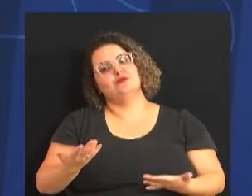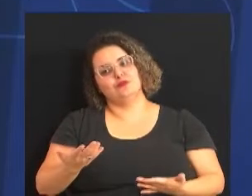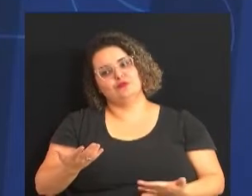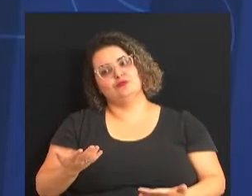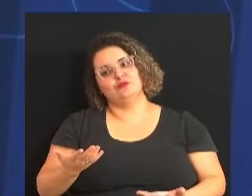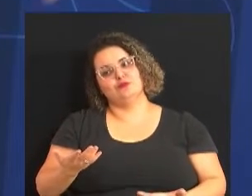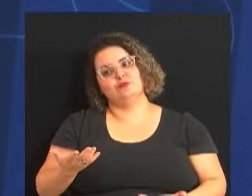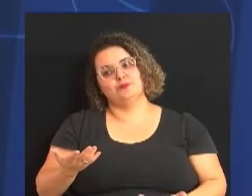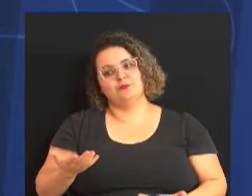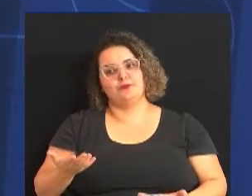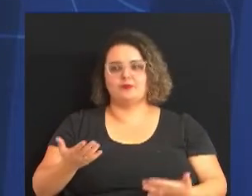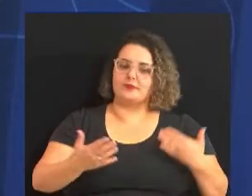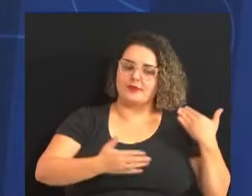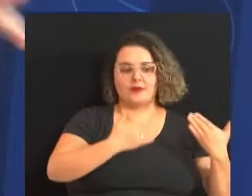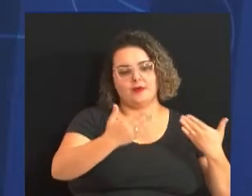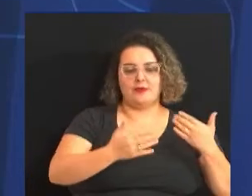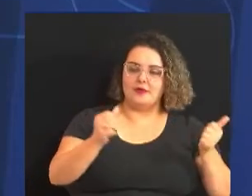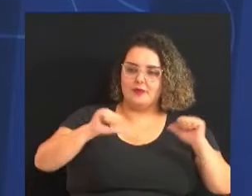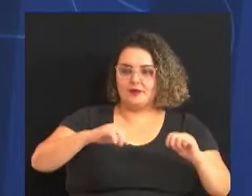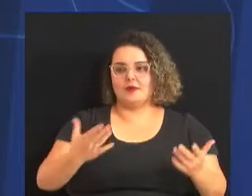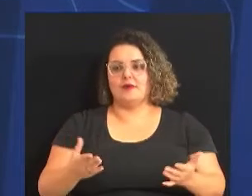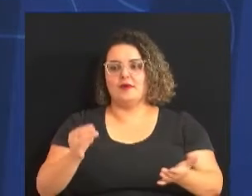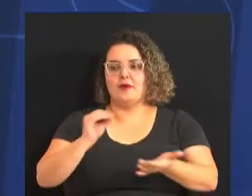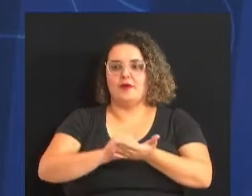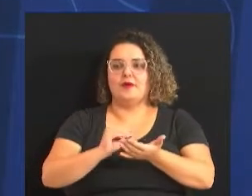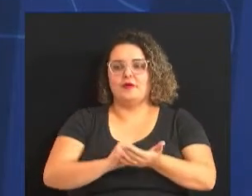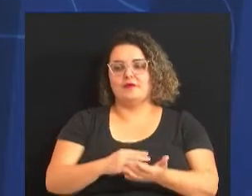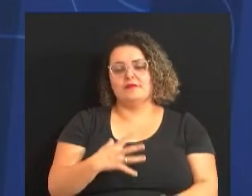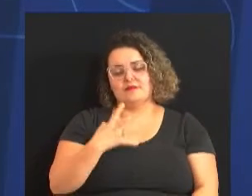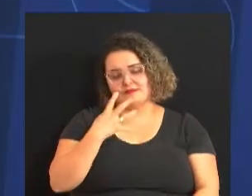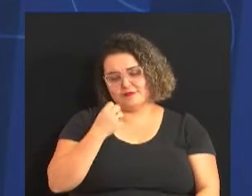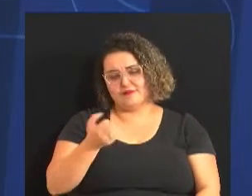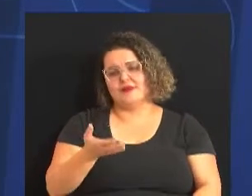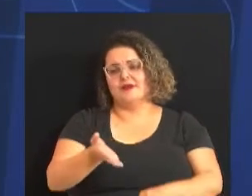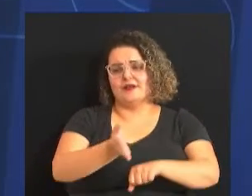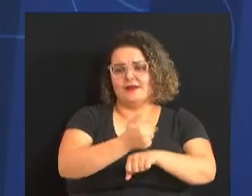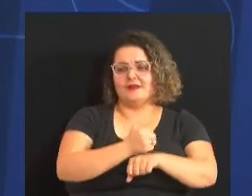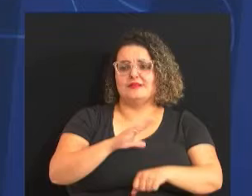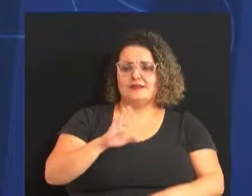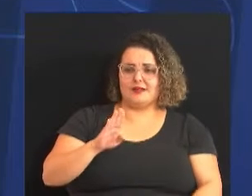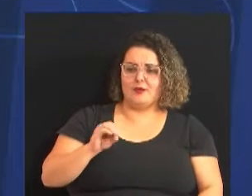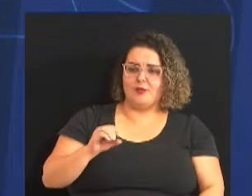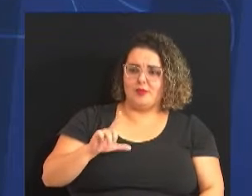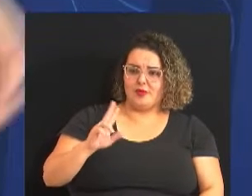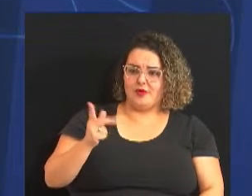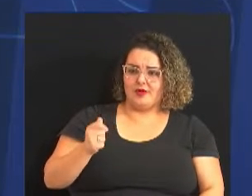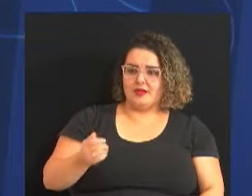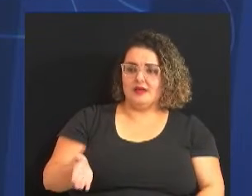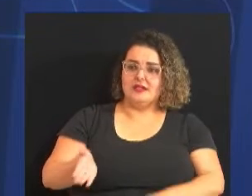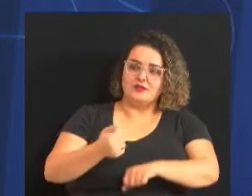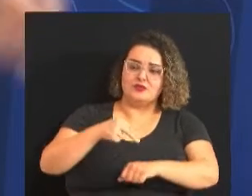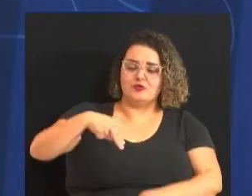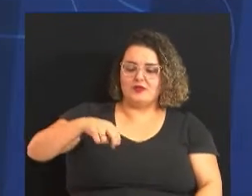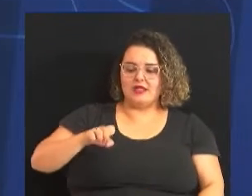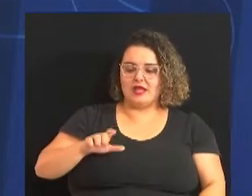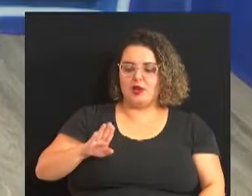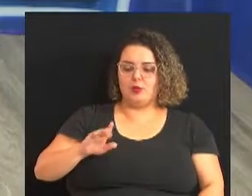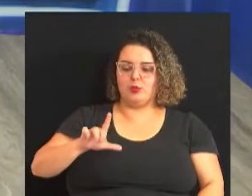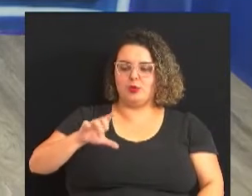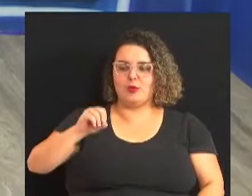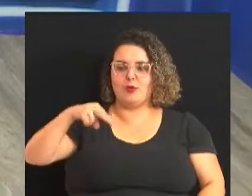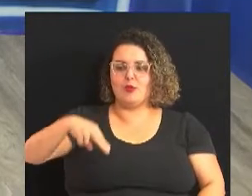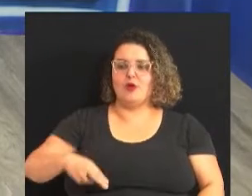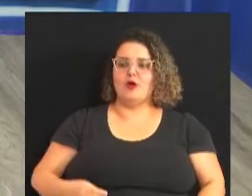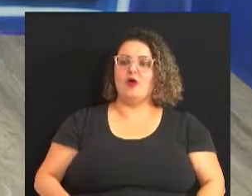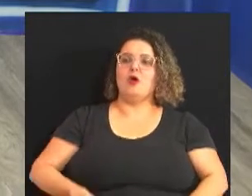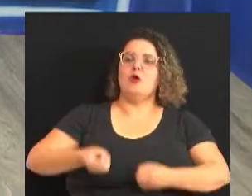de más campanhas, né? Que a última foi decepcionante, antes da bolha também, antes do LeBron James, mas é isso. E boa sorte para o seu Portland